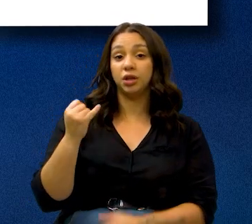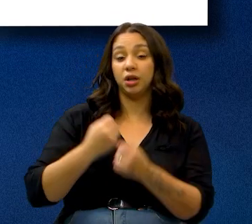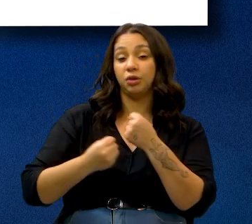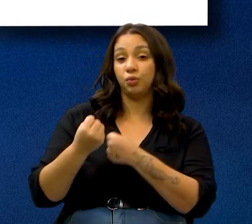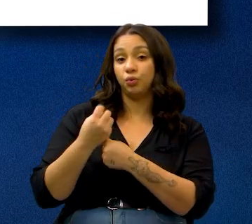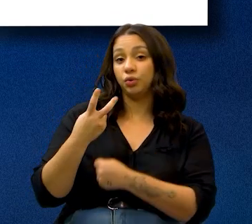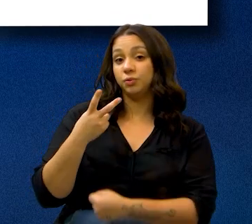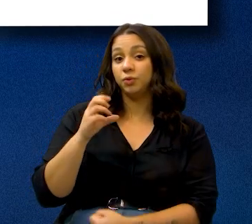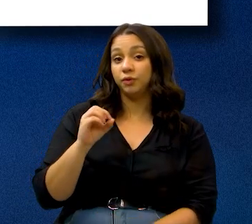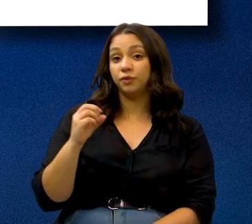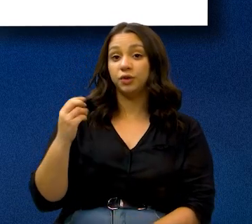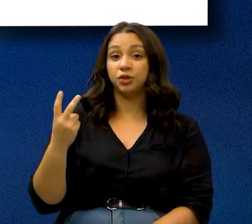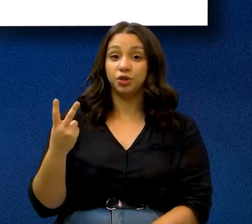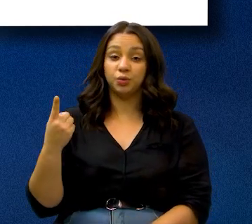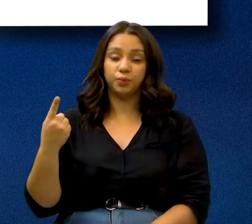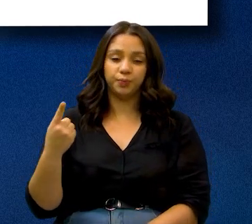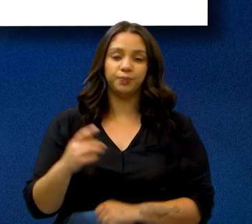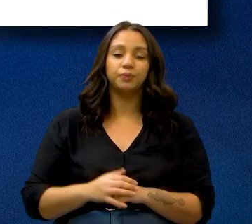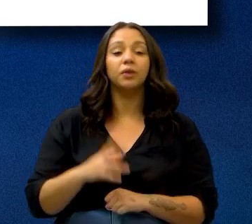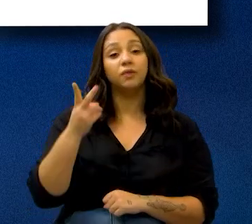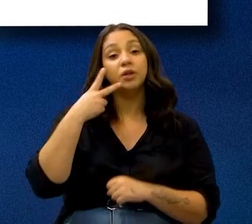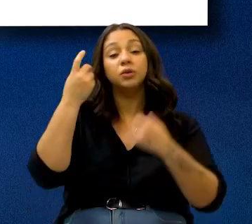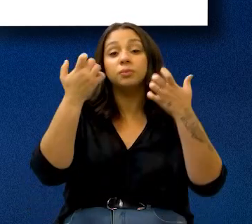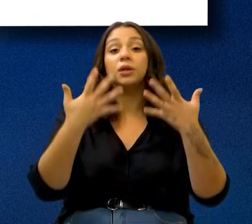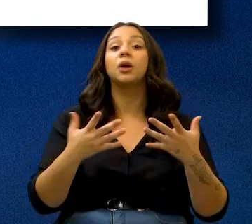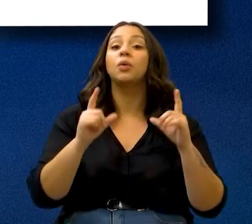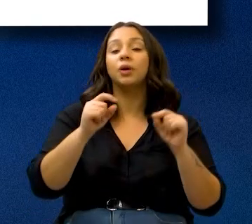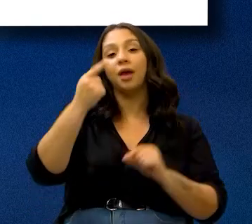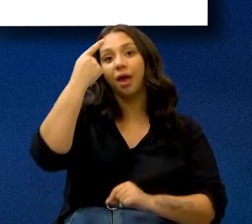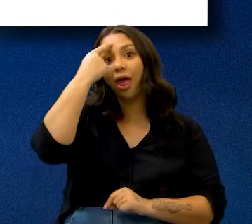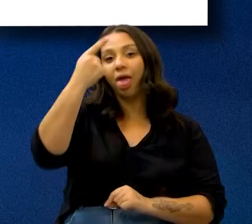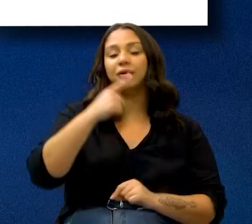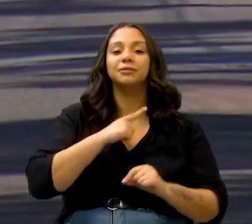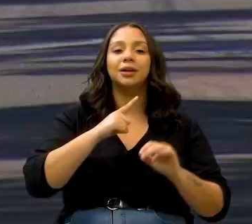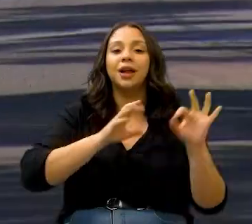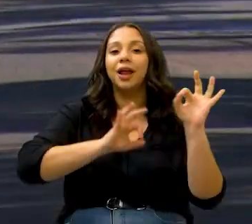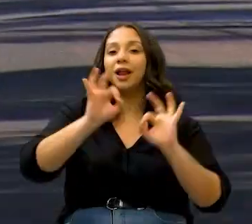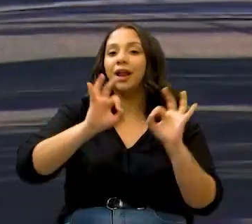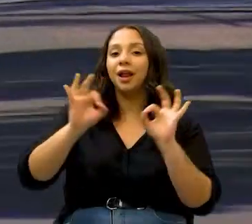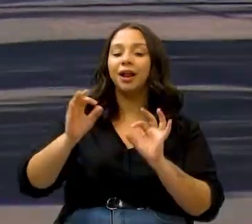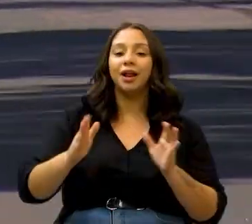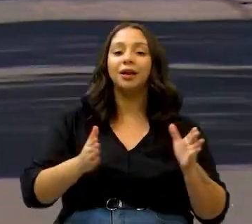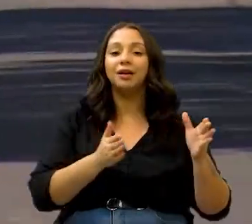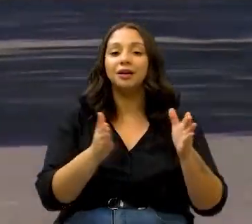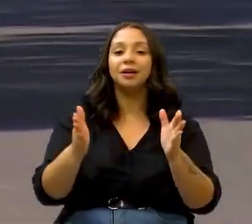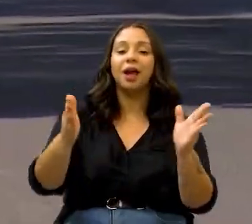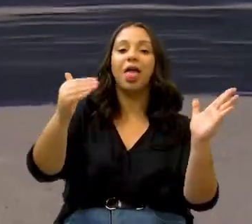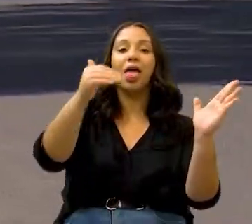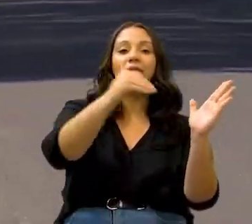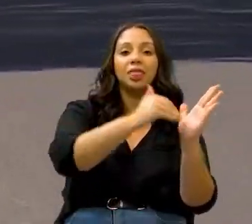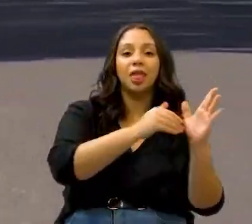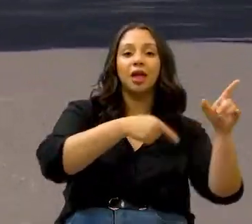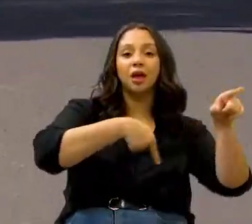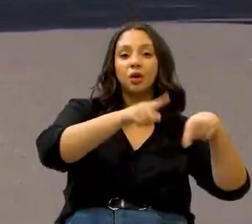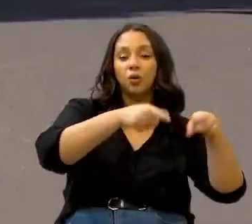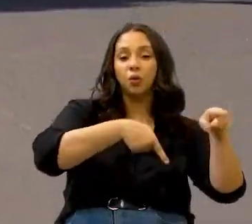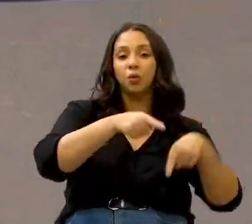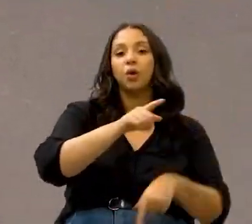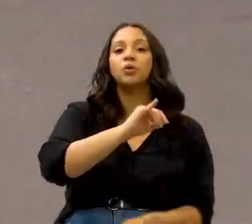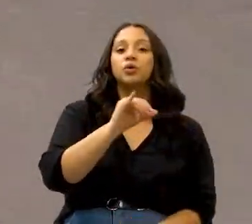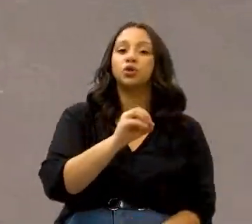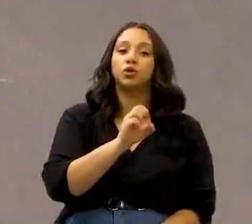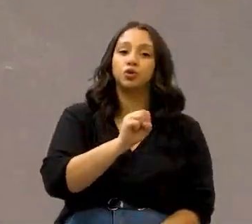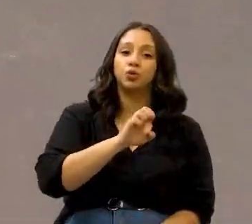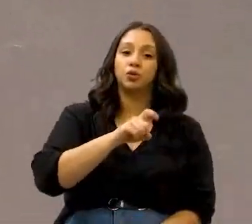de janeiro de 2021 segundo a vereadora A ideia é levar a instalação da ciclovia até o final